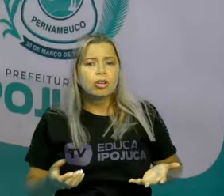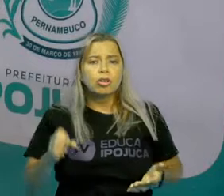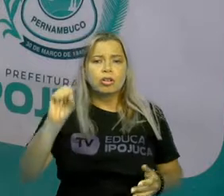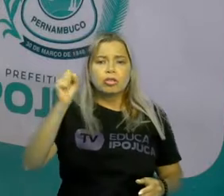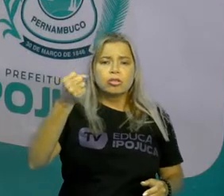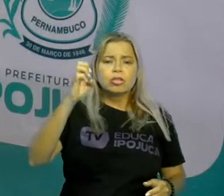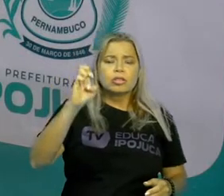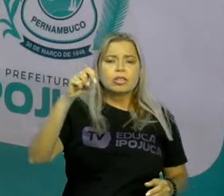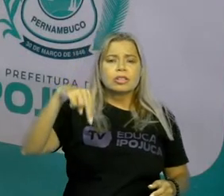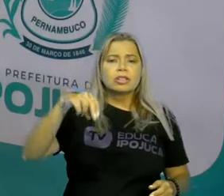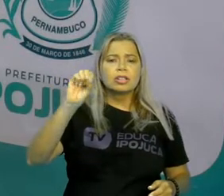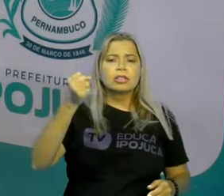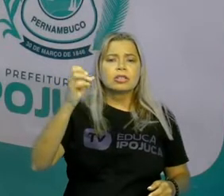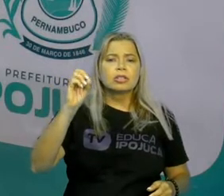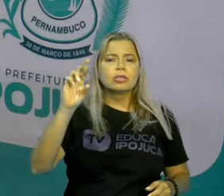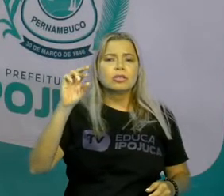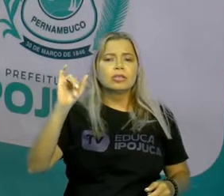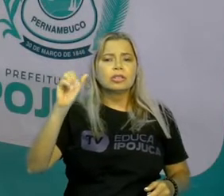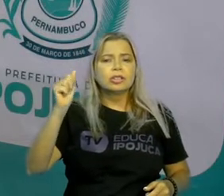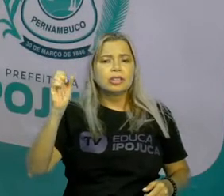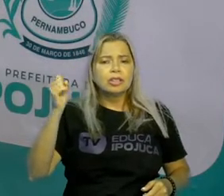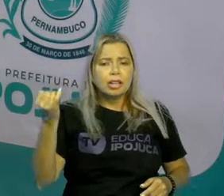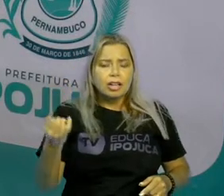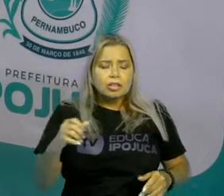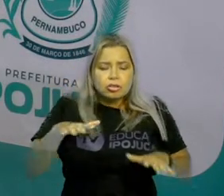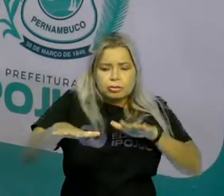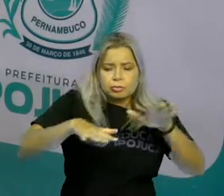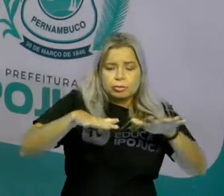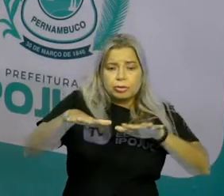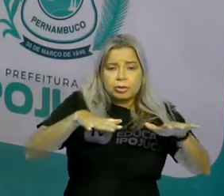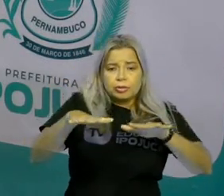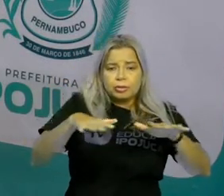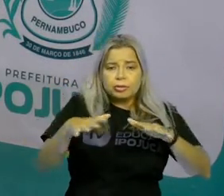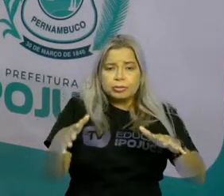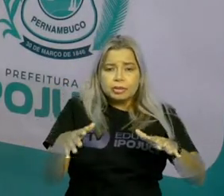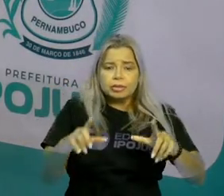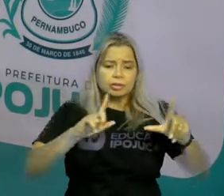educação física, jogos sensoriais, movimento aqui na TV?